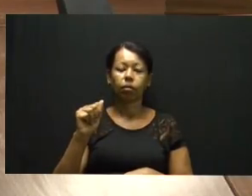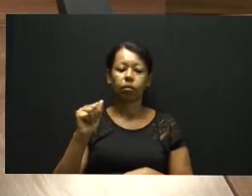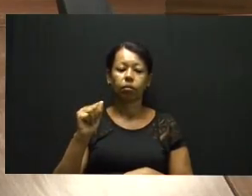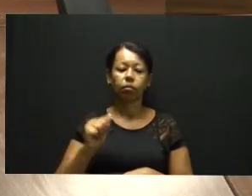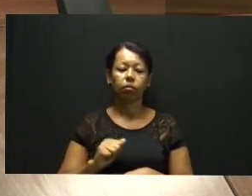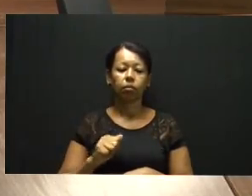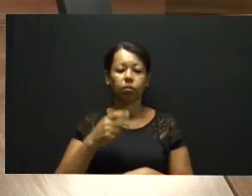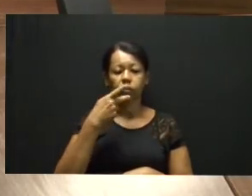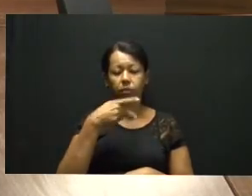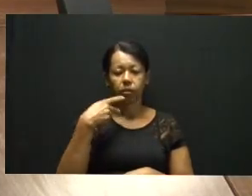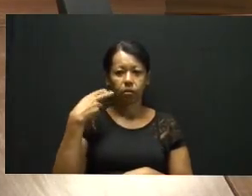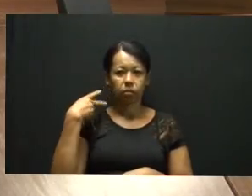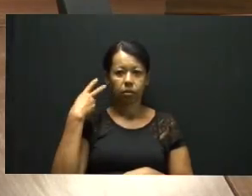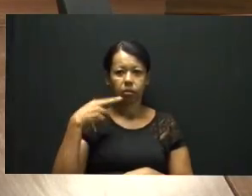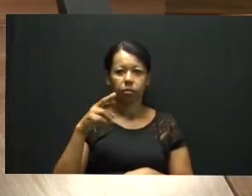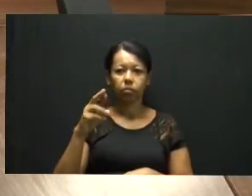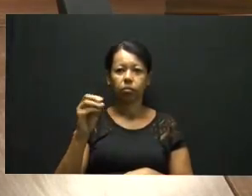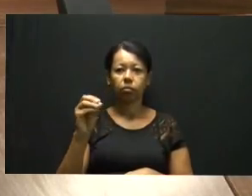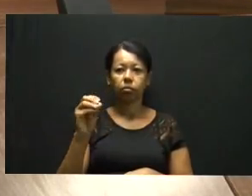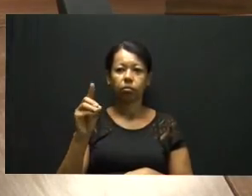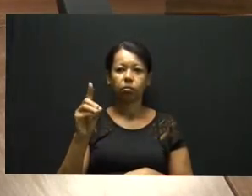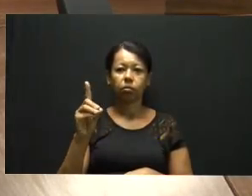palavra, vereador Rodrigo Alemão.